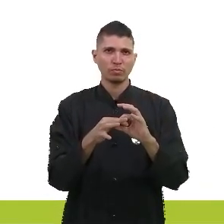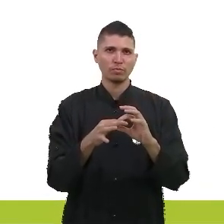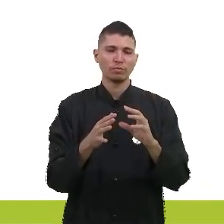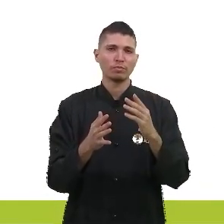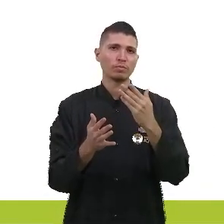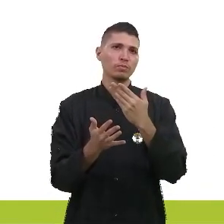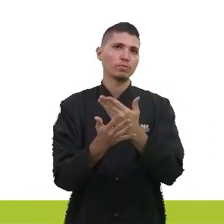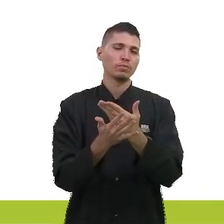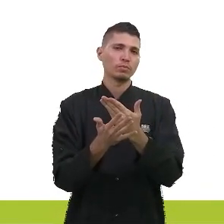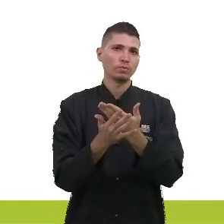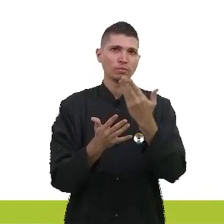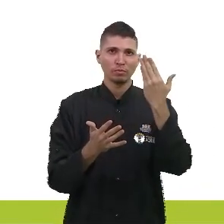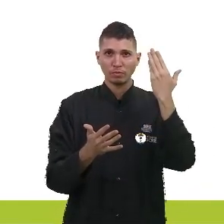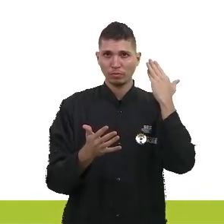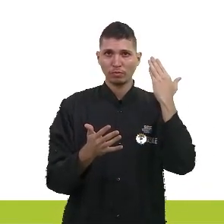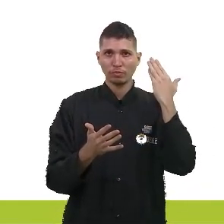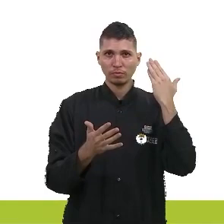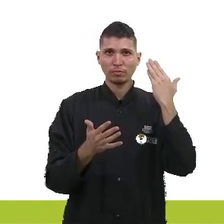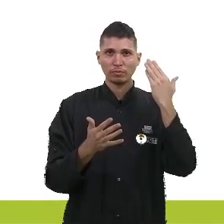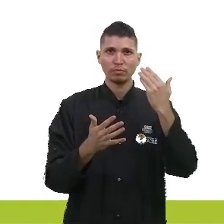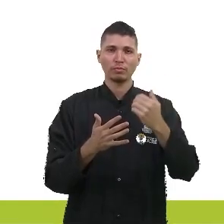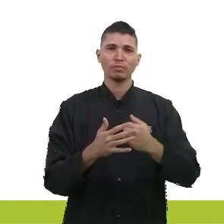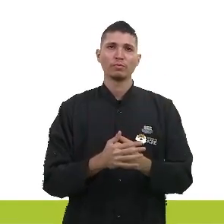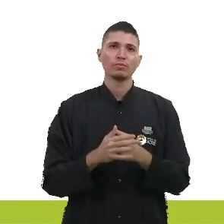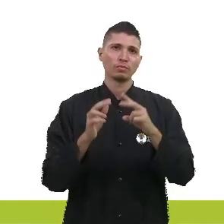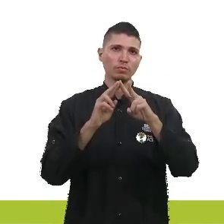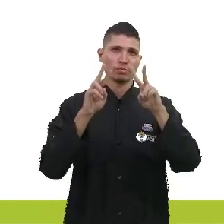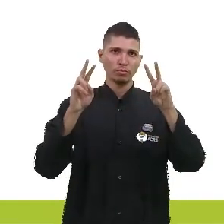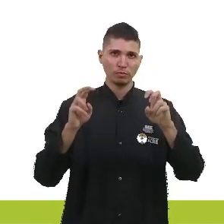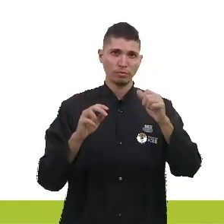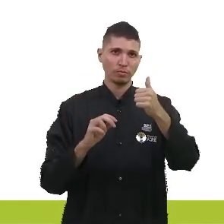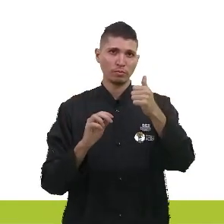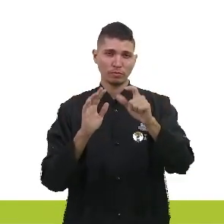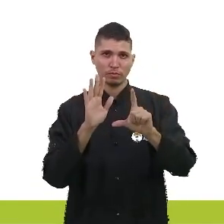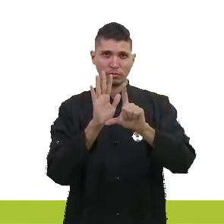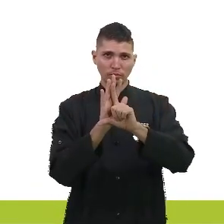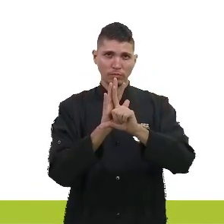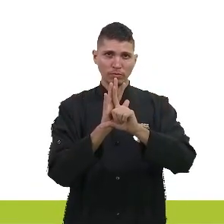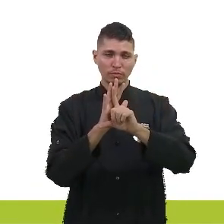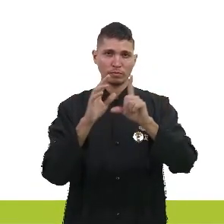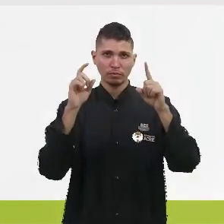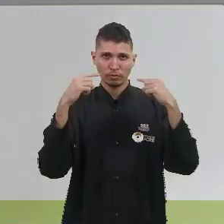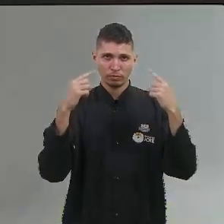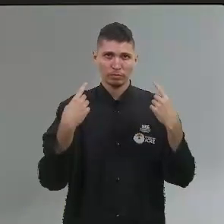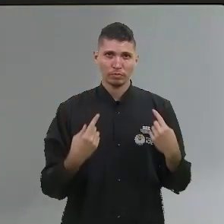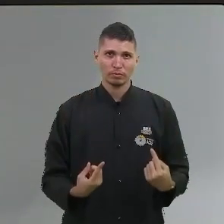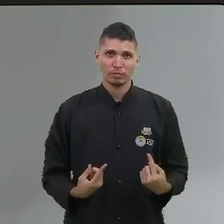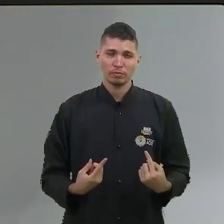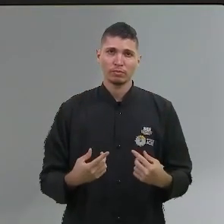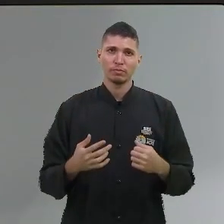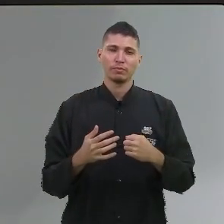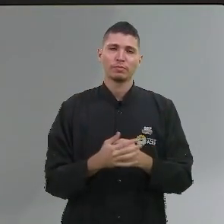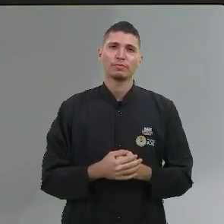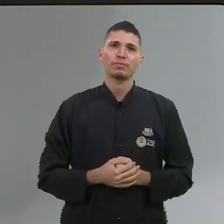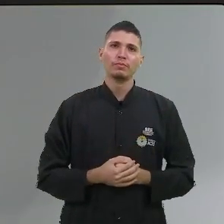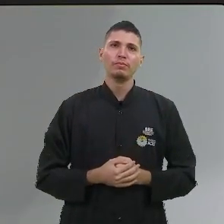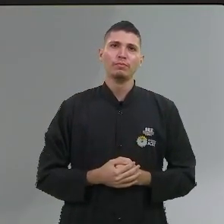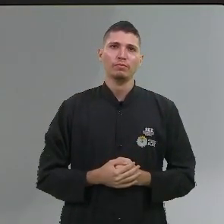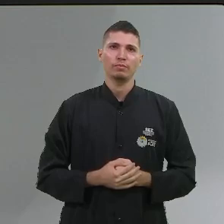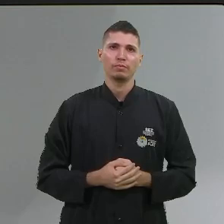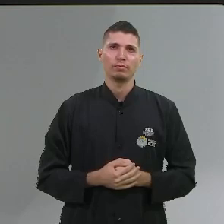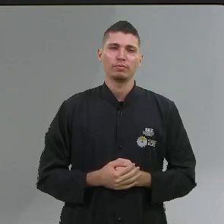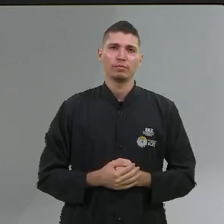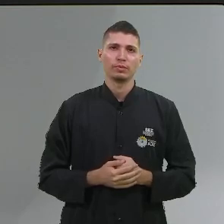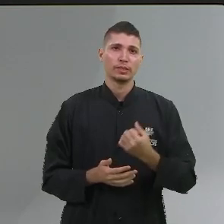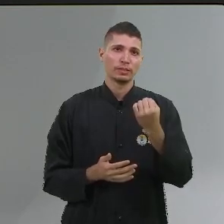nós fizemos lá no ambiente virtual, sobre a primeira lei de Newton, né? E é justamente isso que nos traz, né?